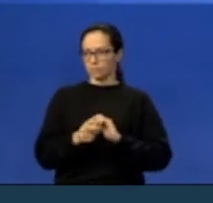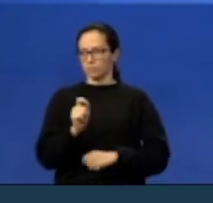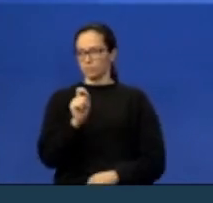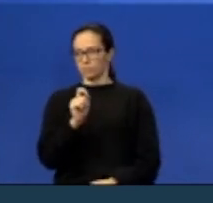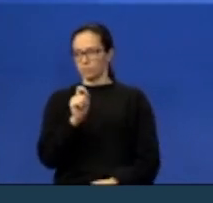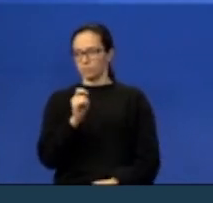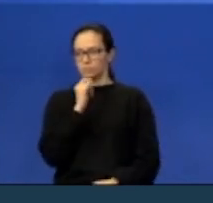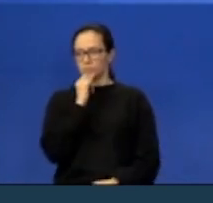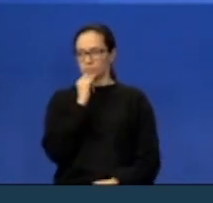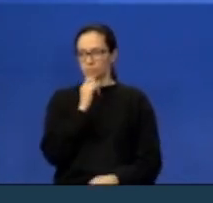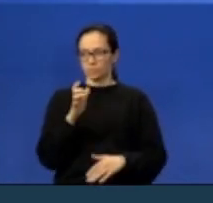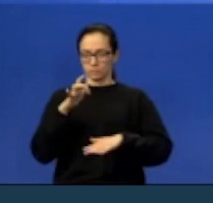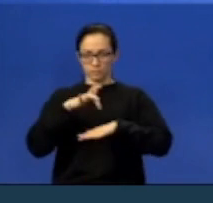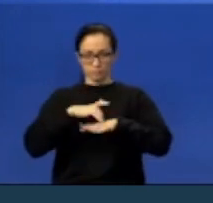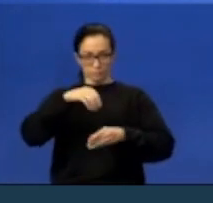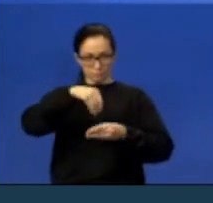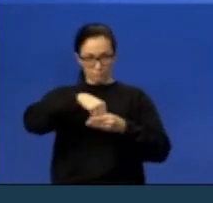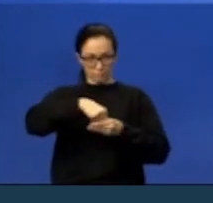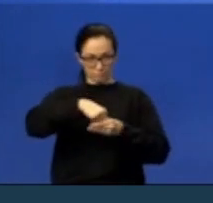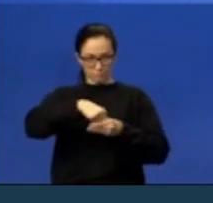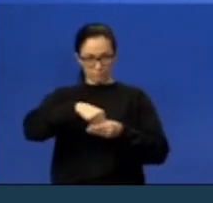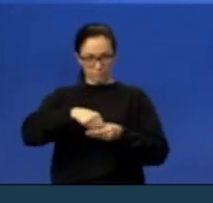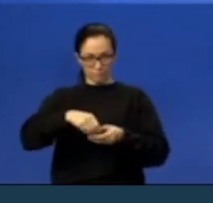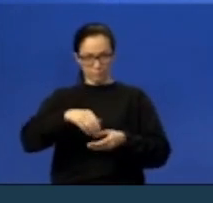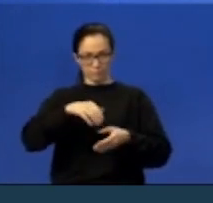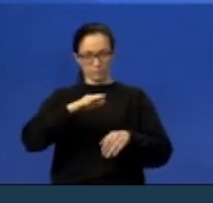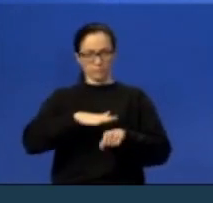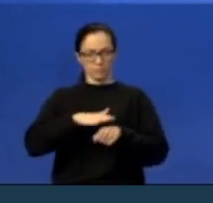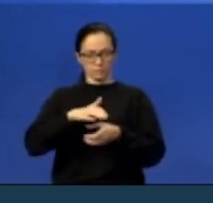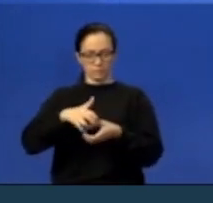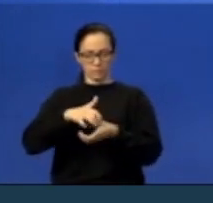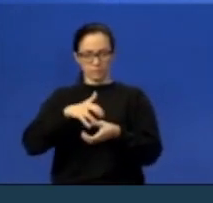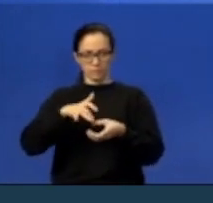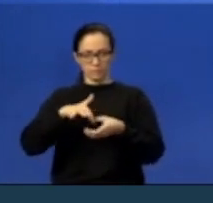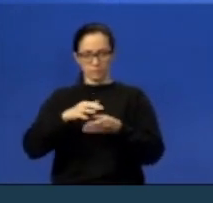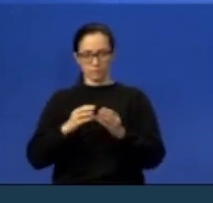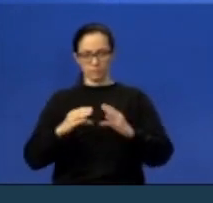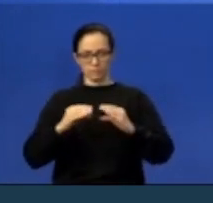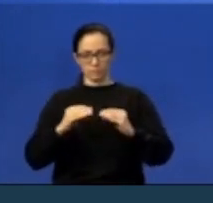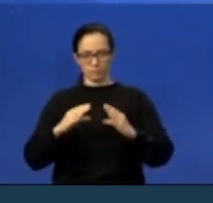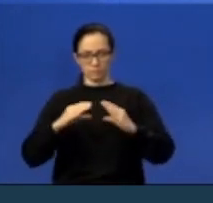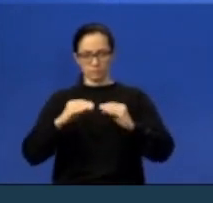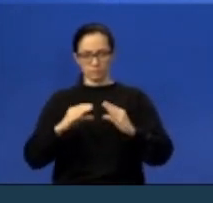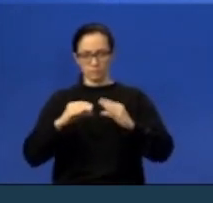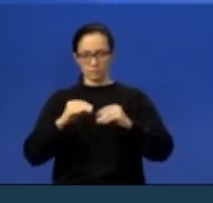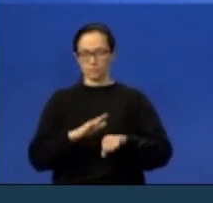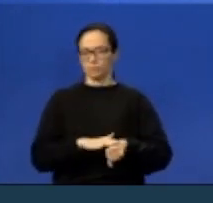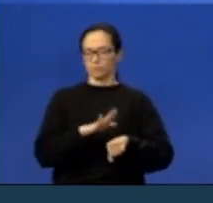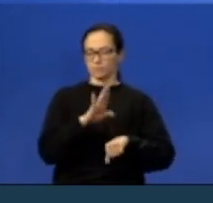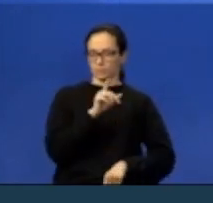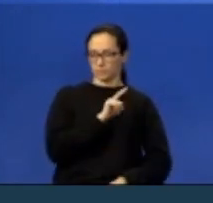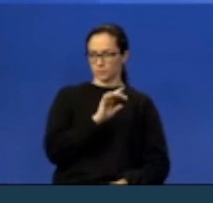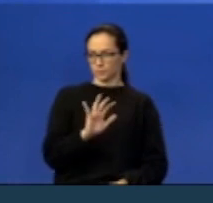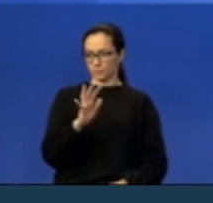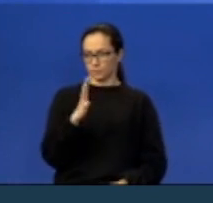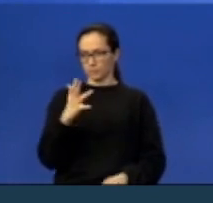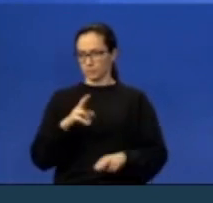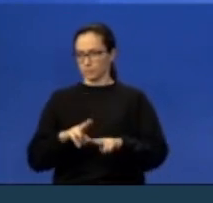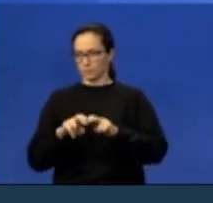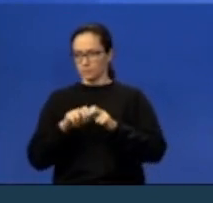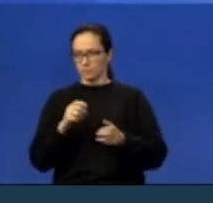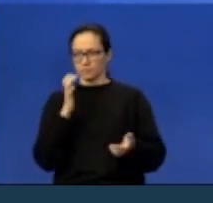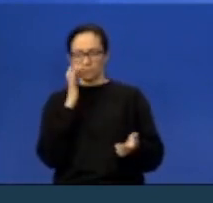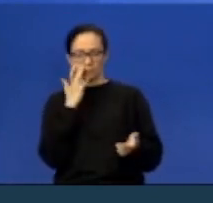Significa que atingiu o osso mais interno, que seria o osso trabecular, o esponjoso, que ele é mais maleável, o que faz com que o osso ele